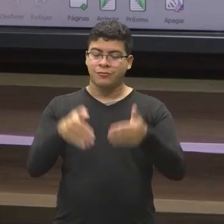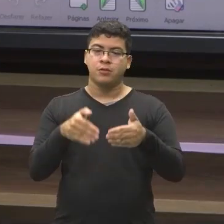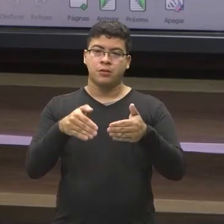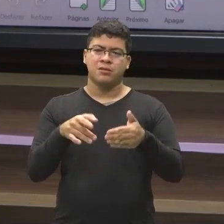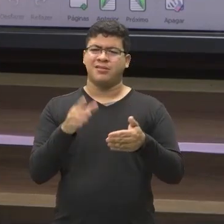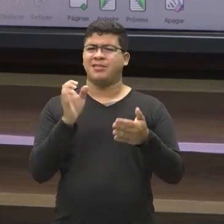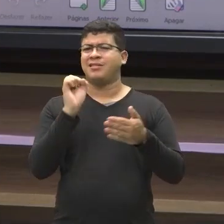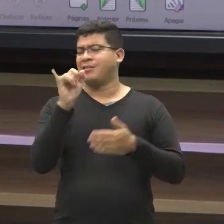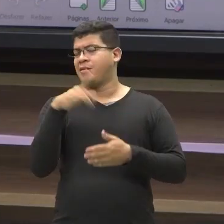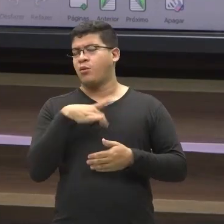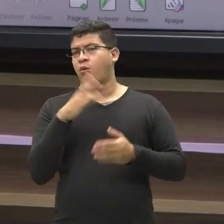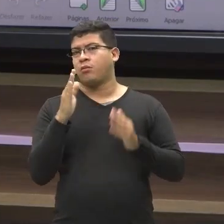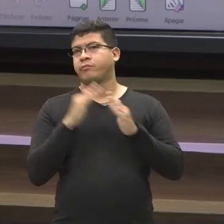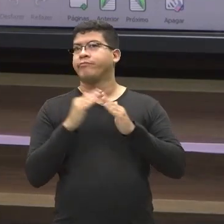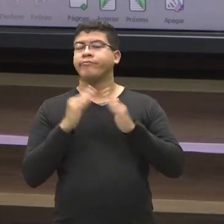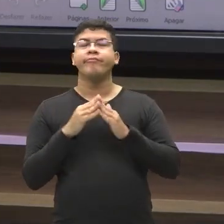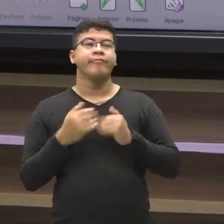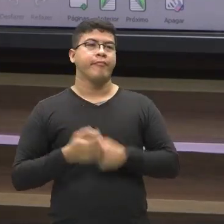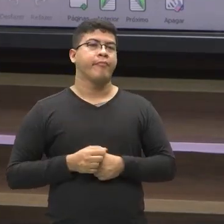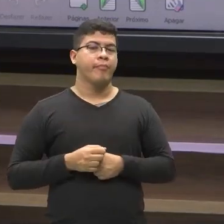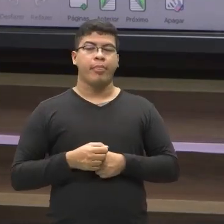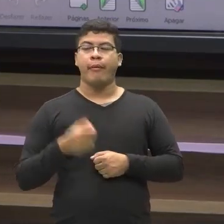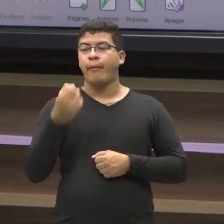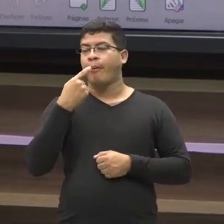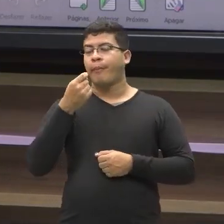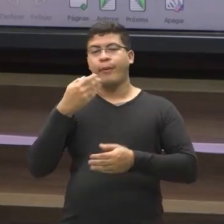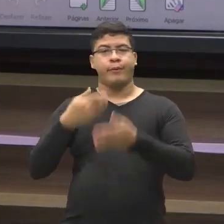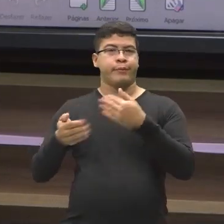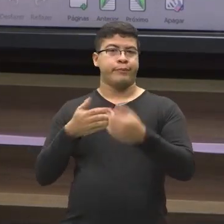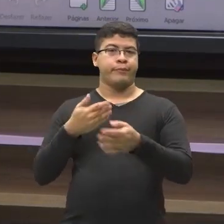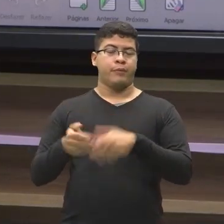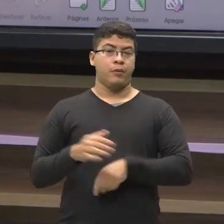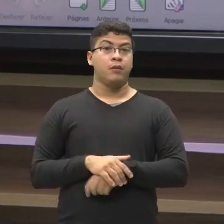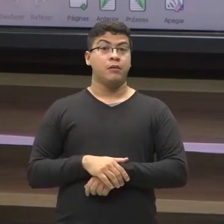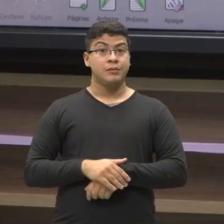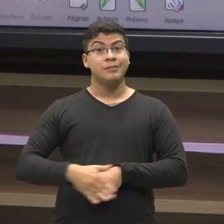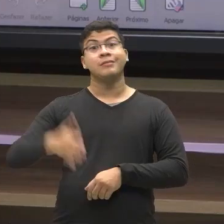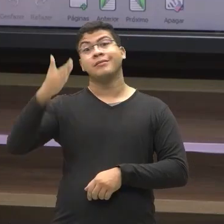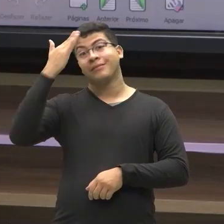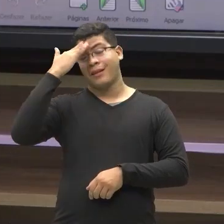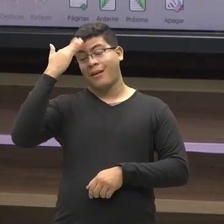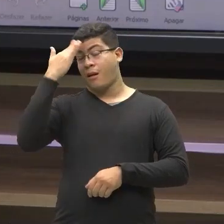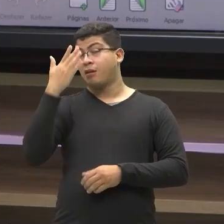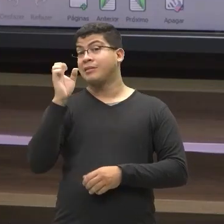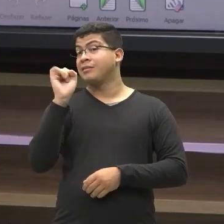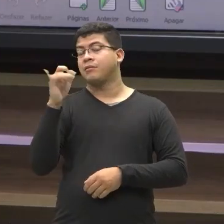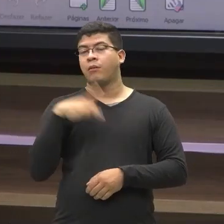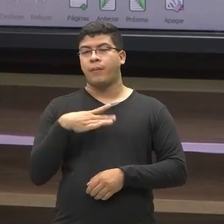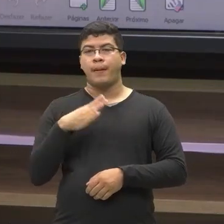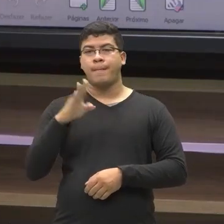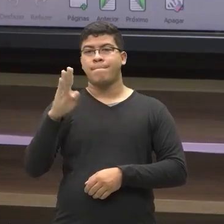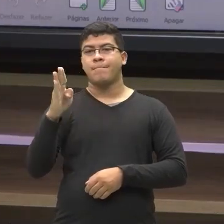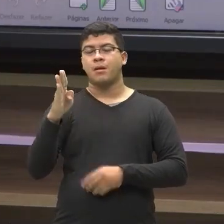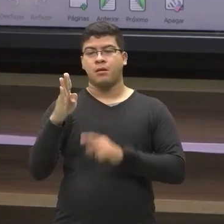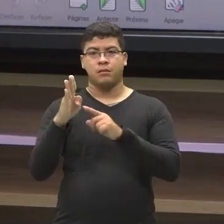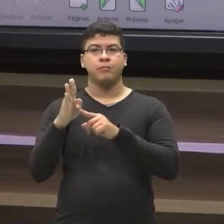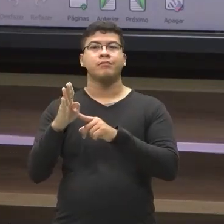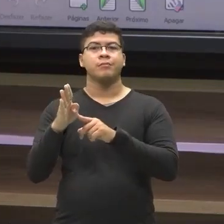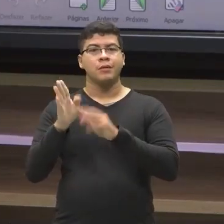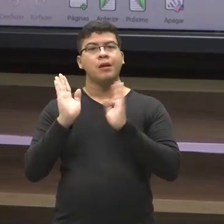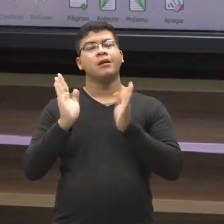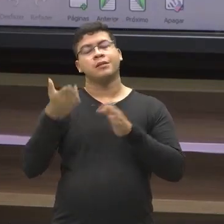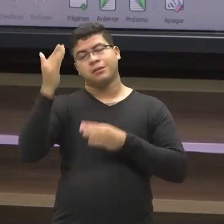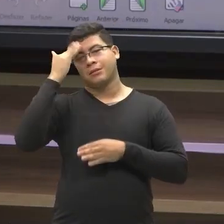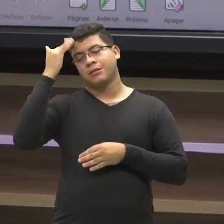qualquer medicamento, eu posso não estar tratando aquele agente, né? Se for uma bactéria, por exemplo, é necessário que eu vá ao médico